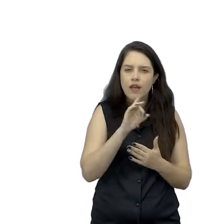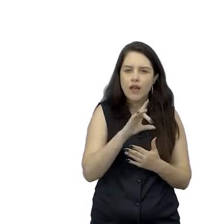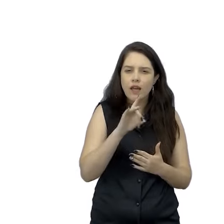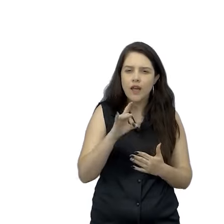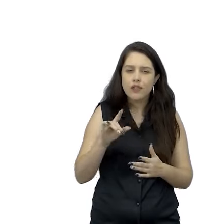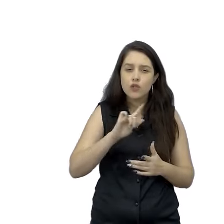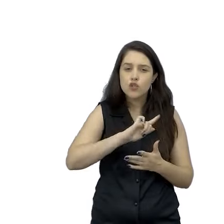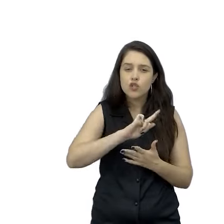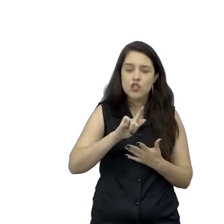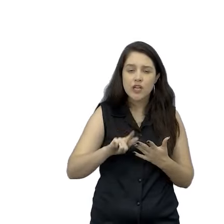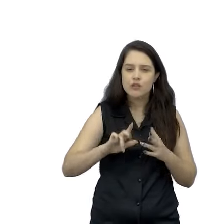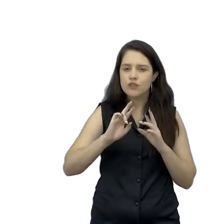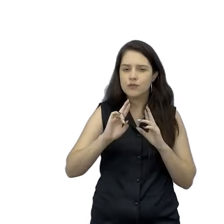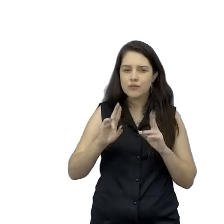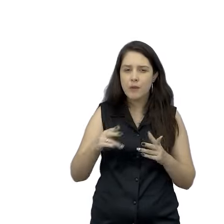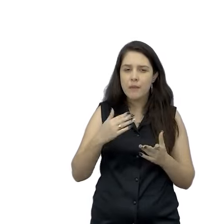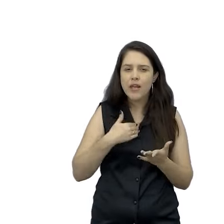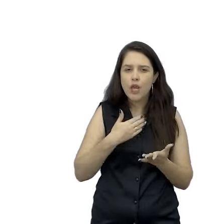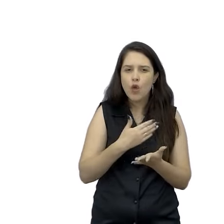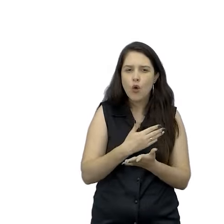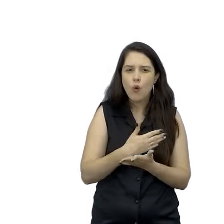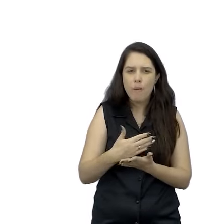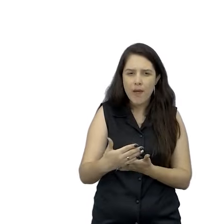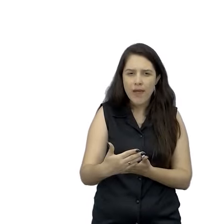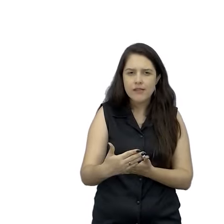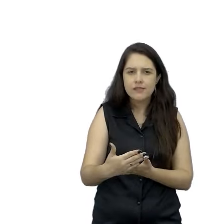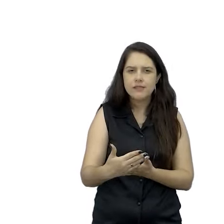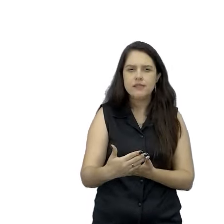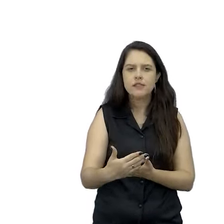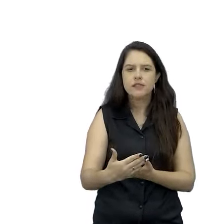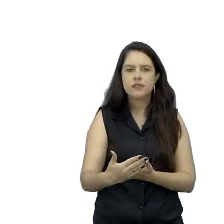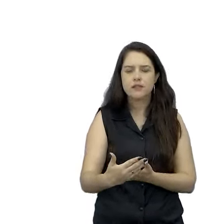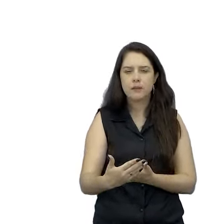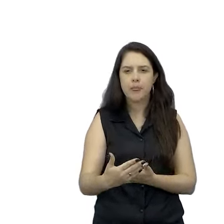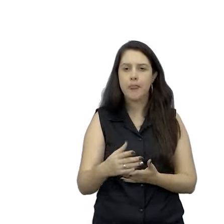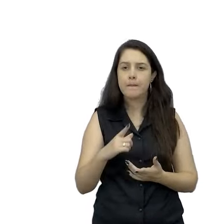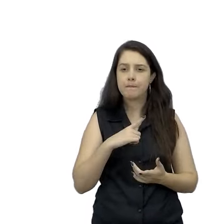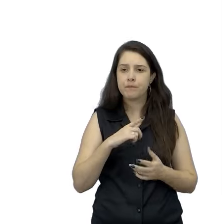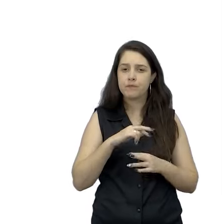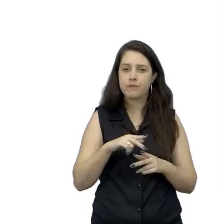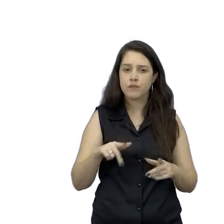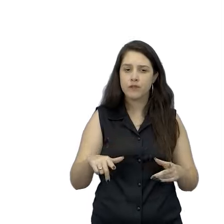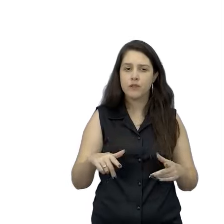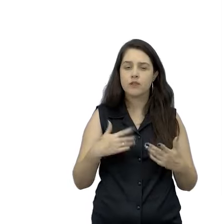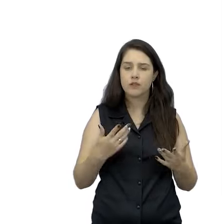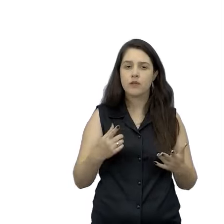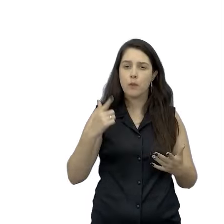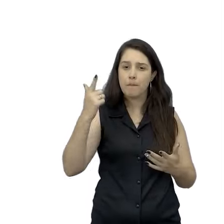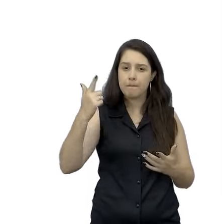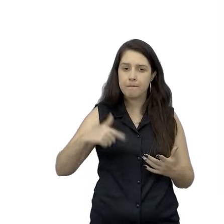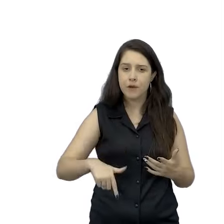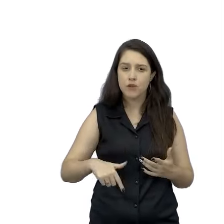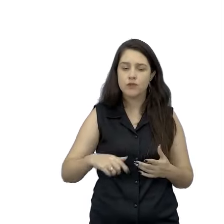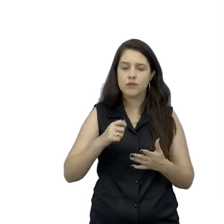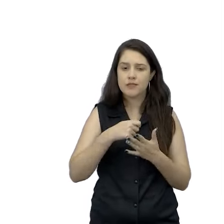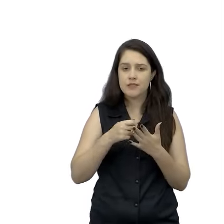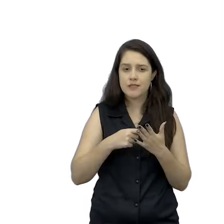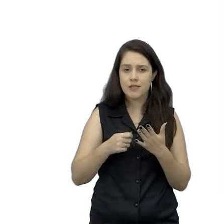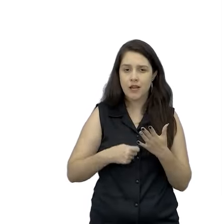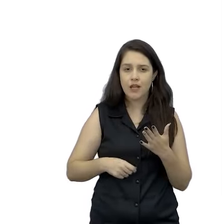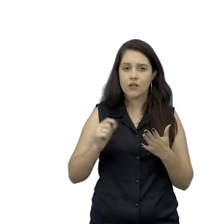gênero diferente, para que ele comece a tomar gosto e se familiarizar também. Bom, nas práticas de leitura e escrita, a